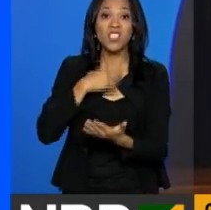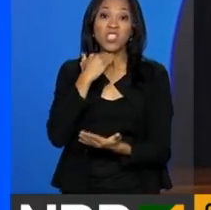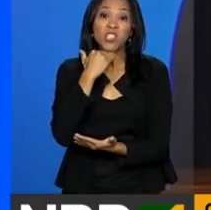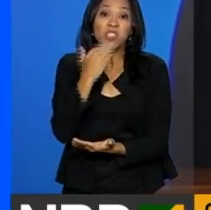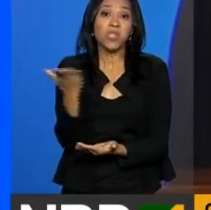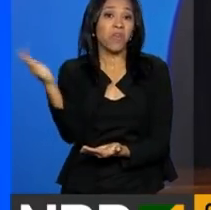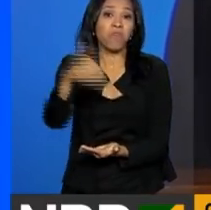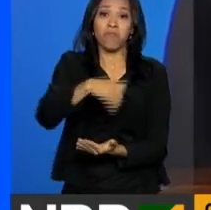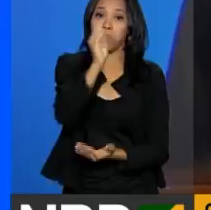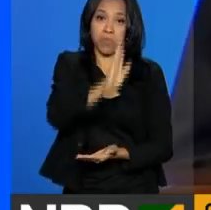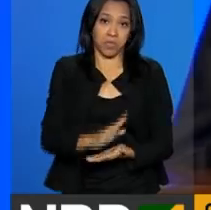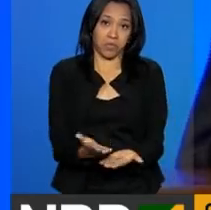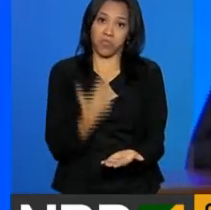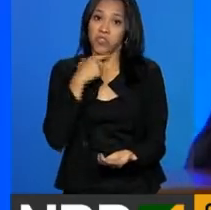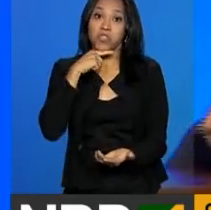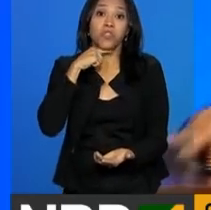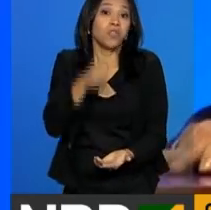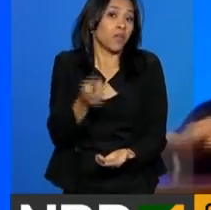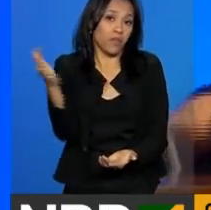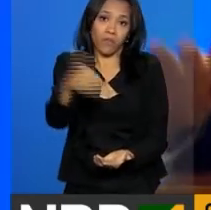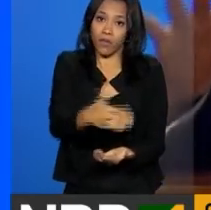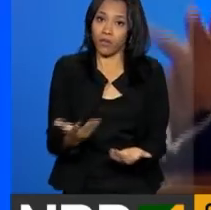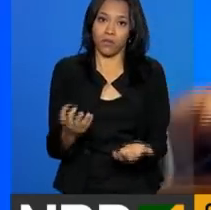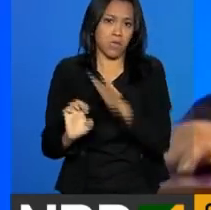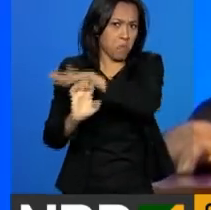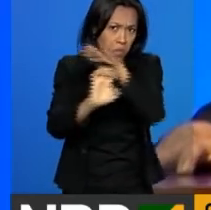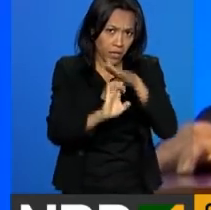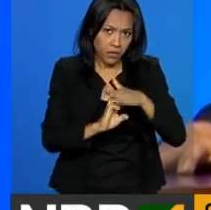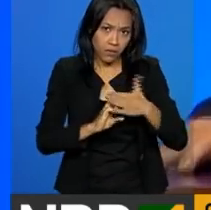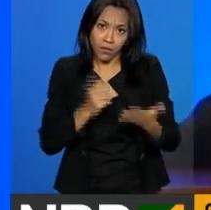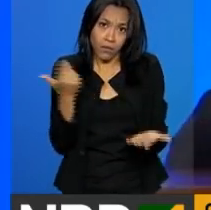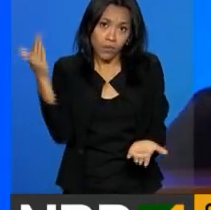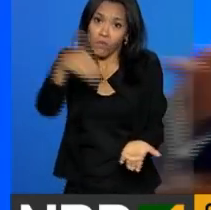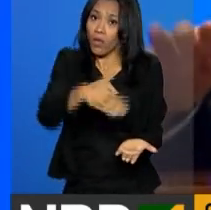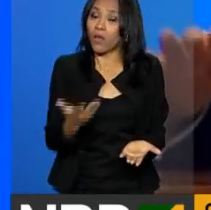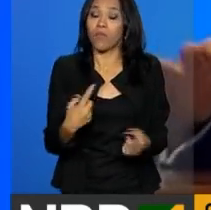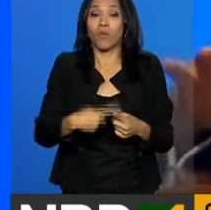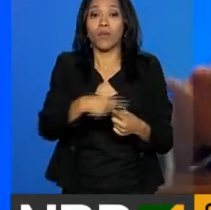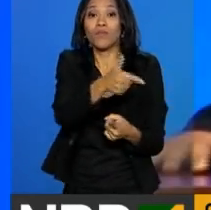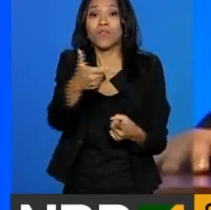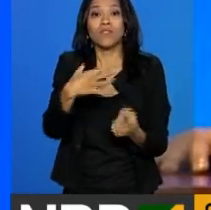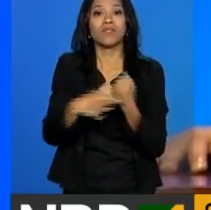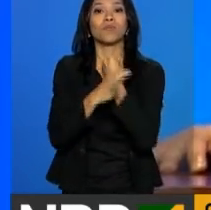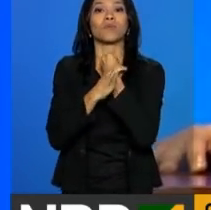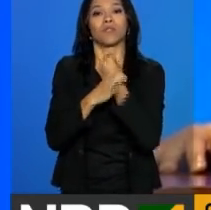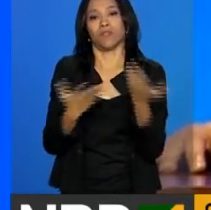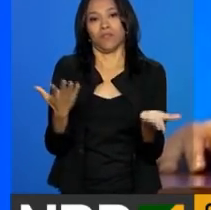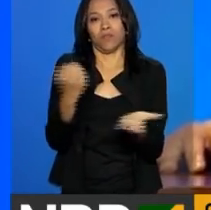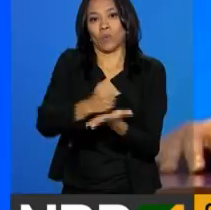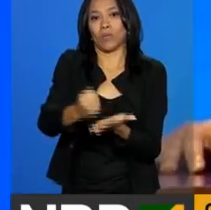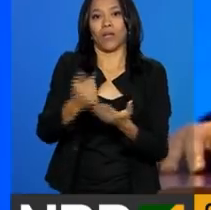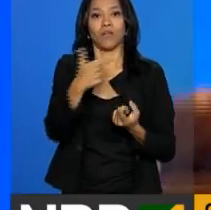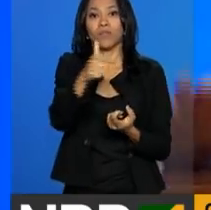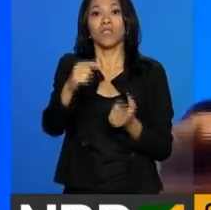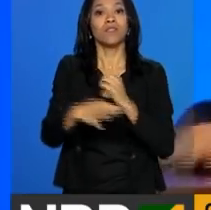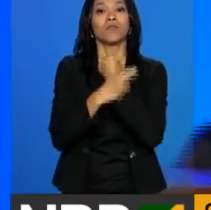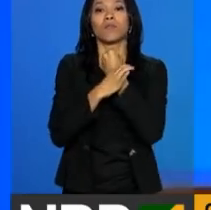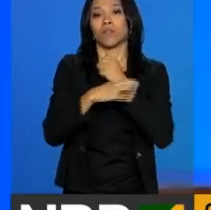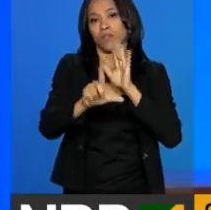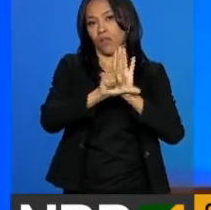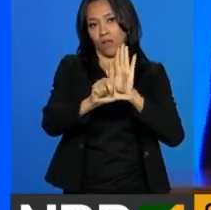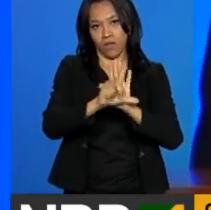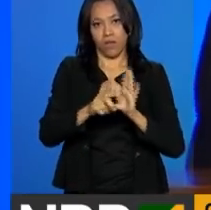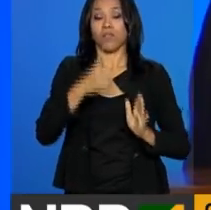investir no brasil você precisa ter é revelar uma segurança jurídica e extraordinária ou seja nós